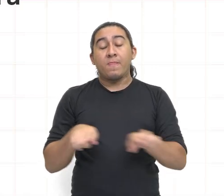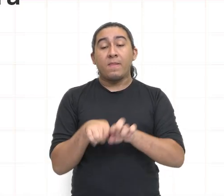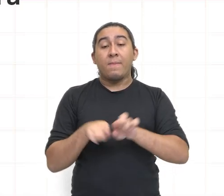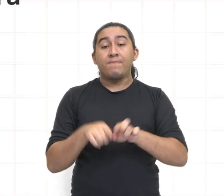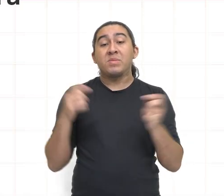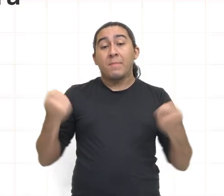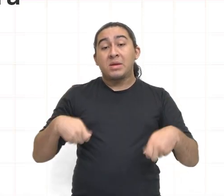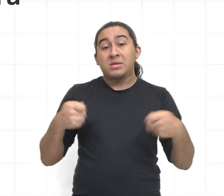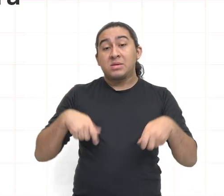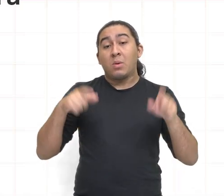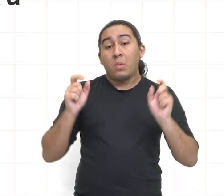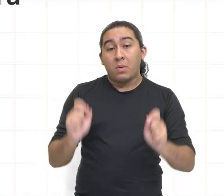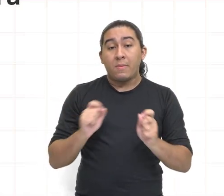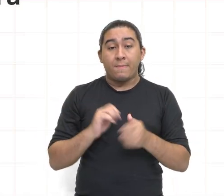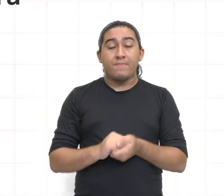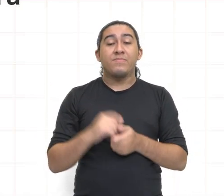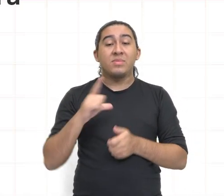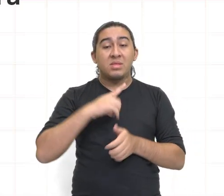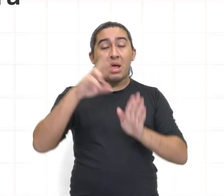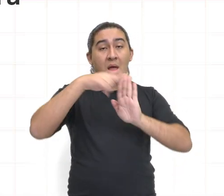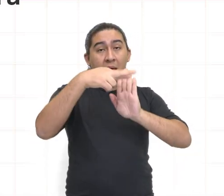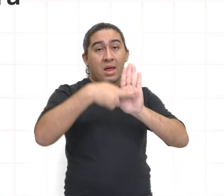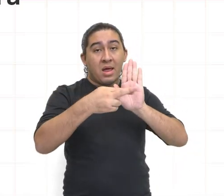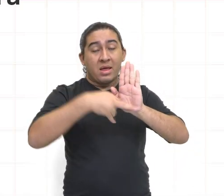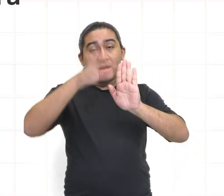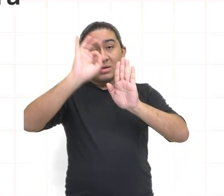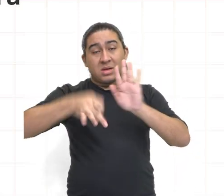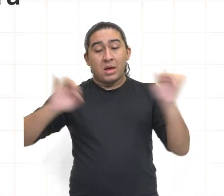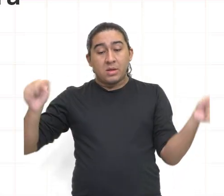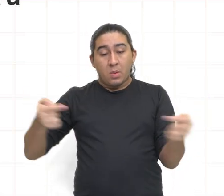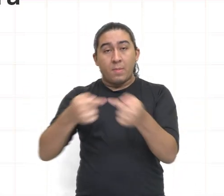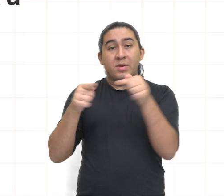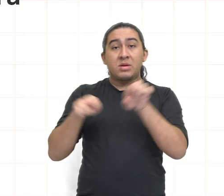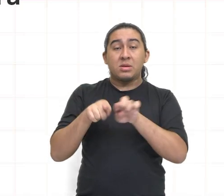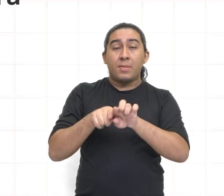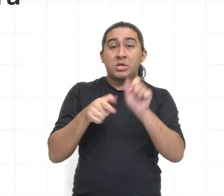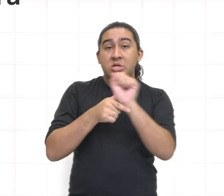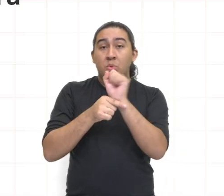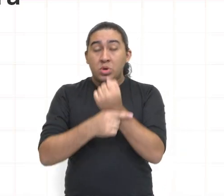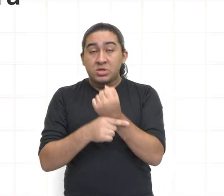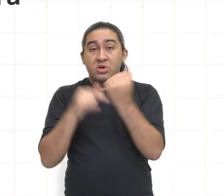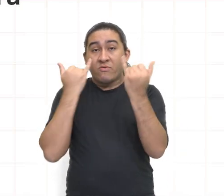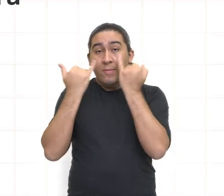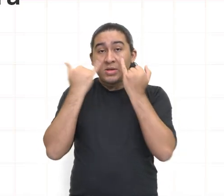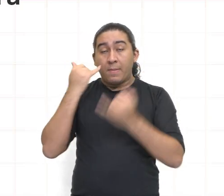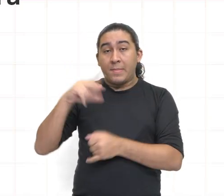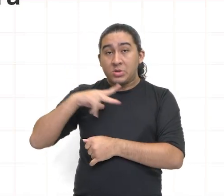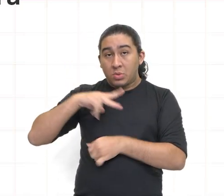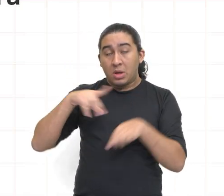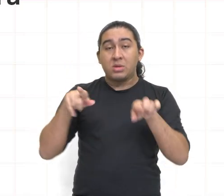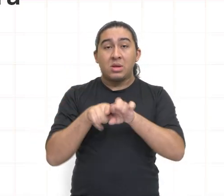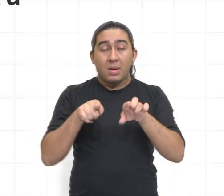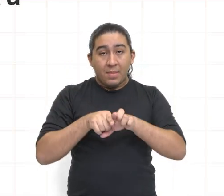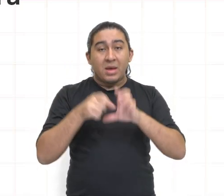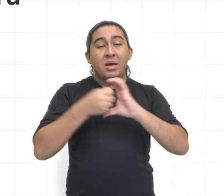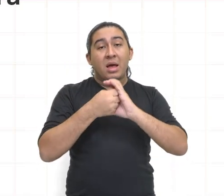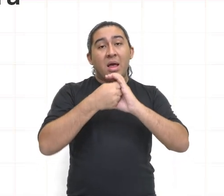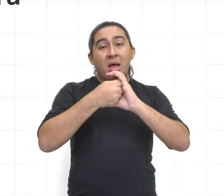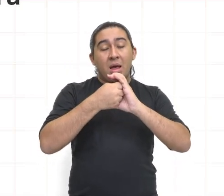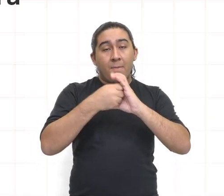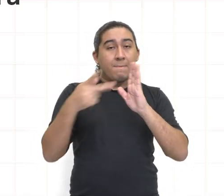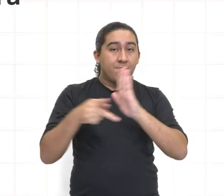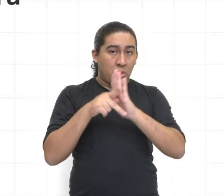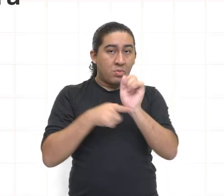de regulamentações adequadas e proteção de dados e garantia de que os benefícios